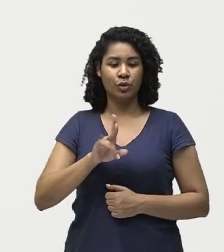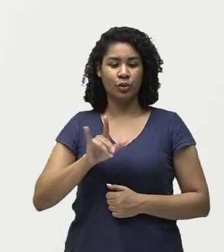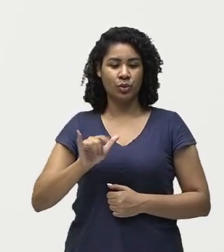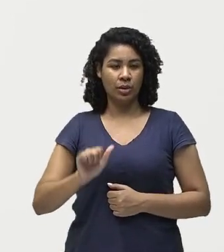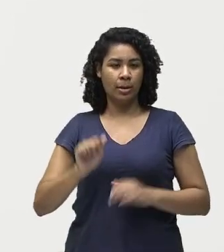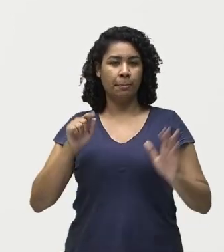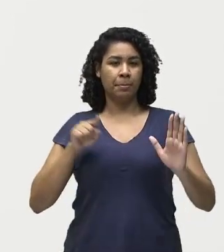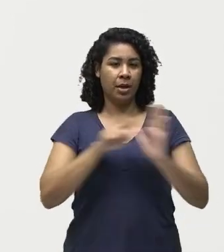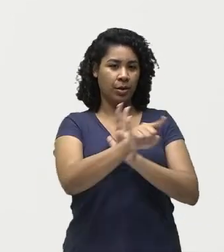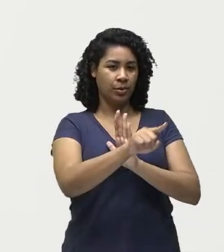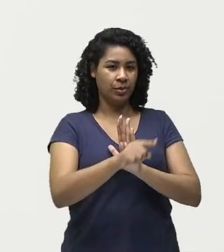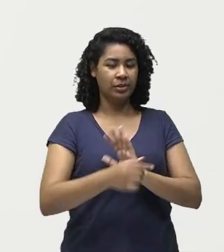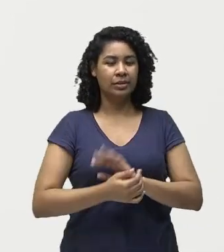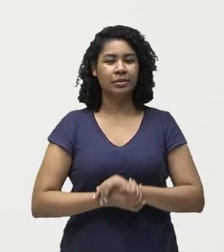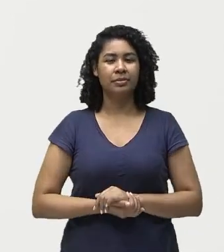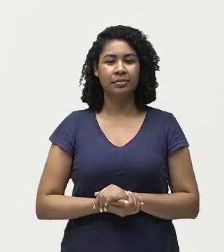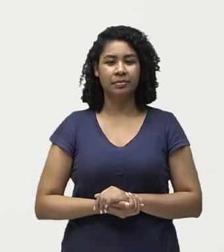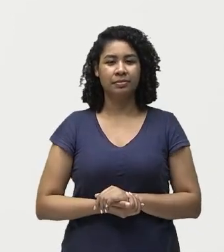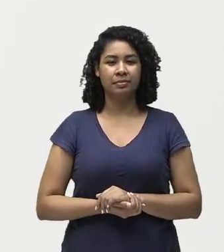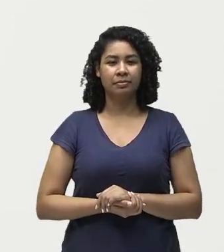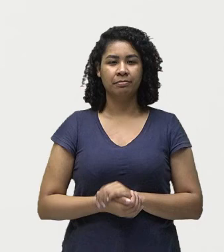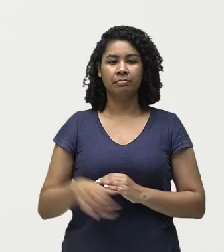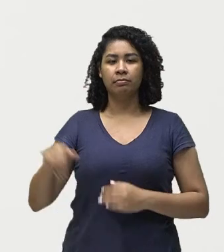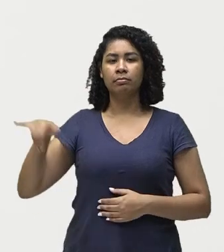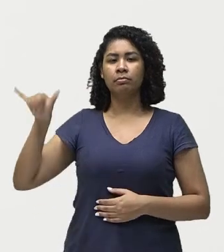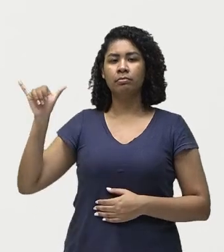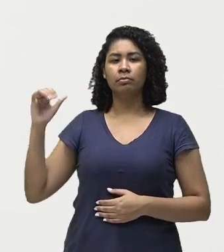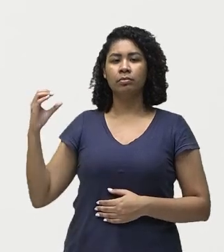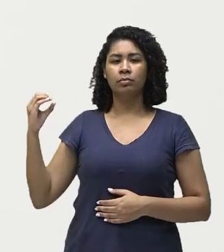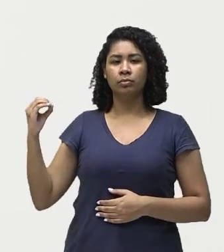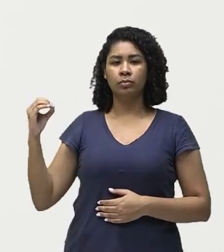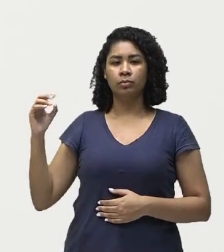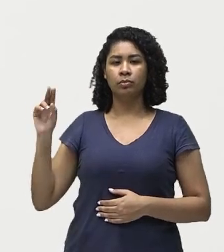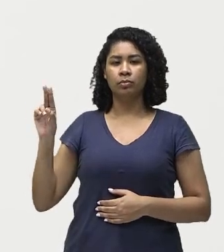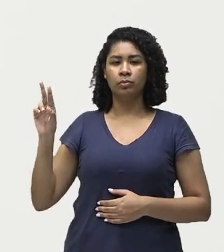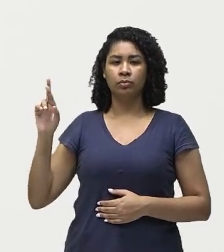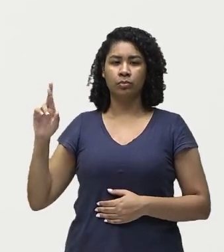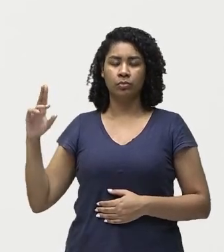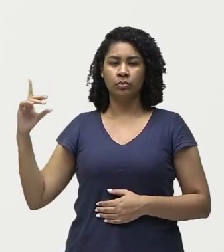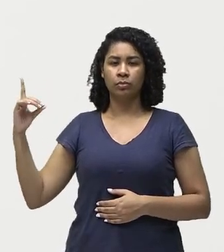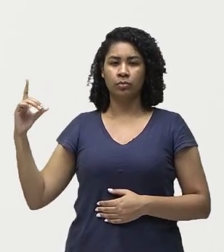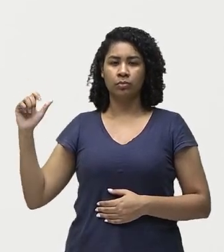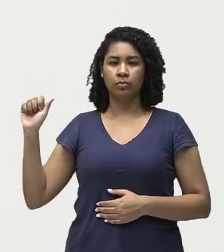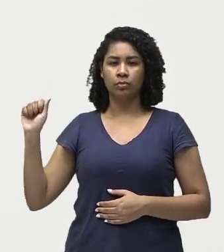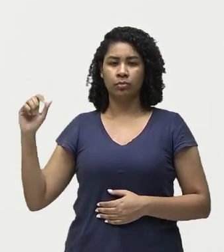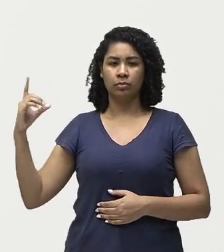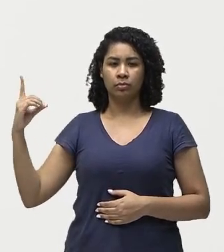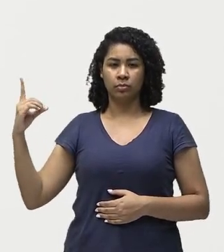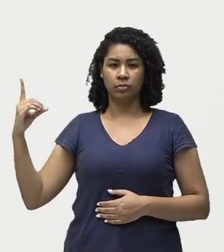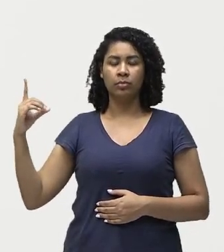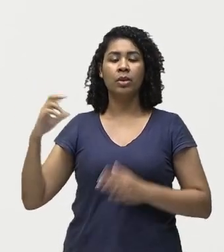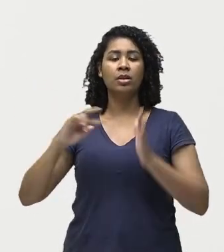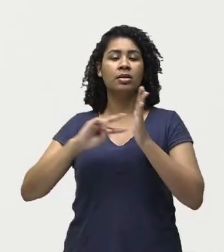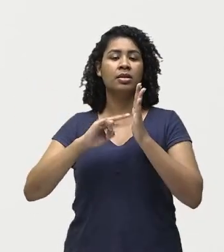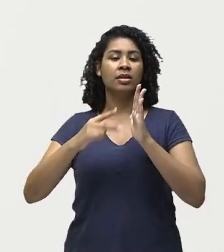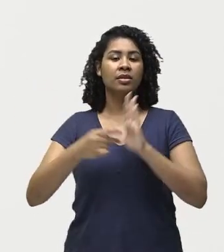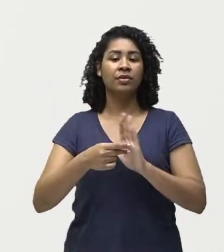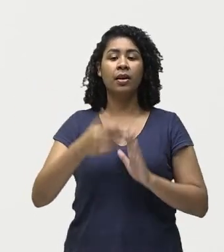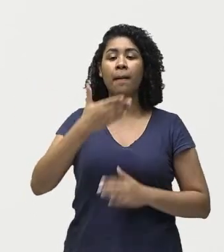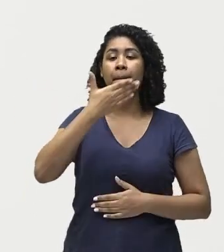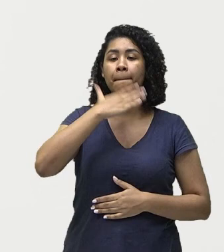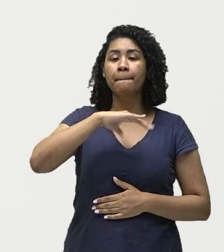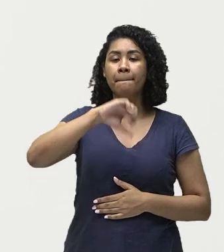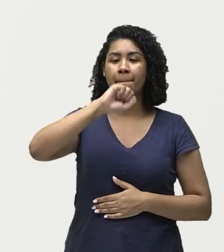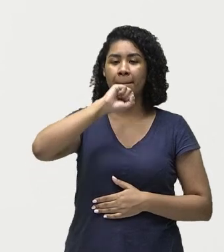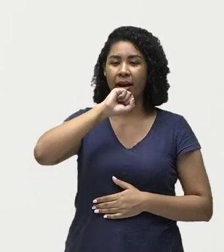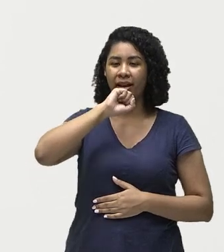dad like? O que é your dad? Vocês sabem? É outro jeito de falar father, pai, né? Como é que o seu